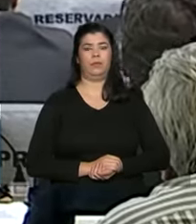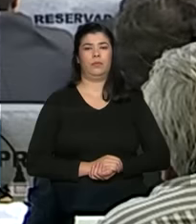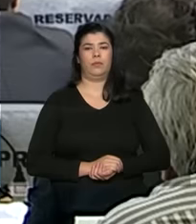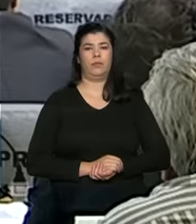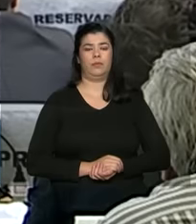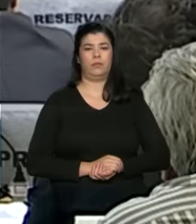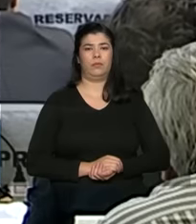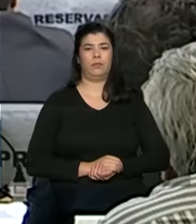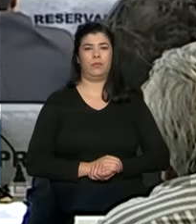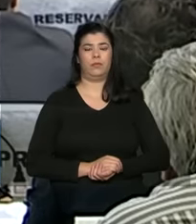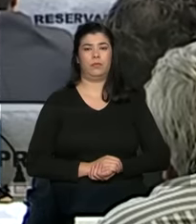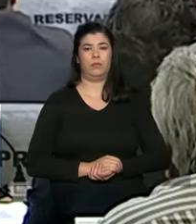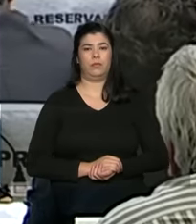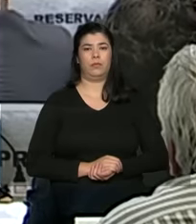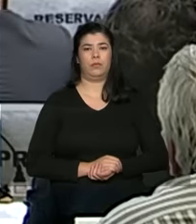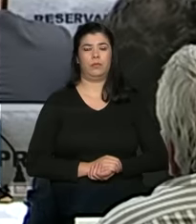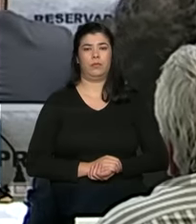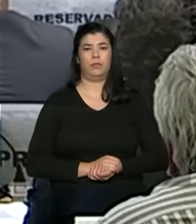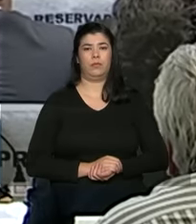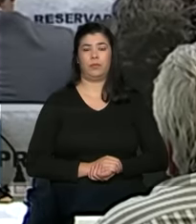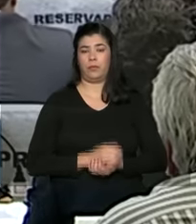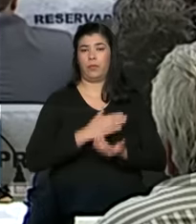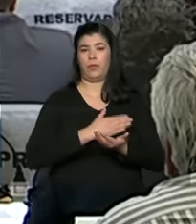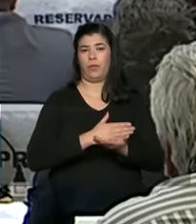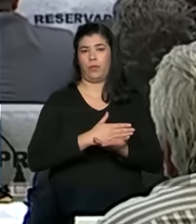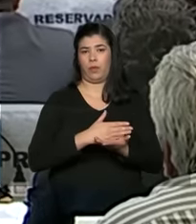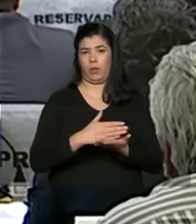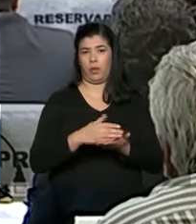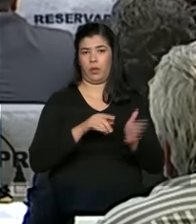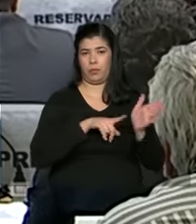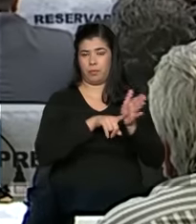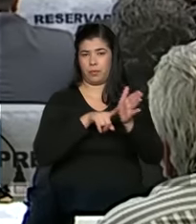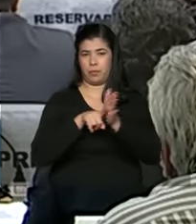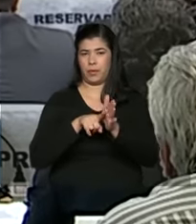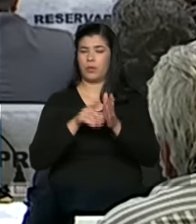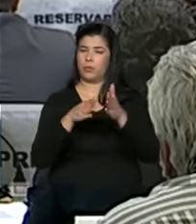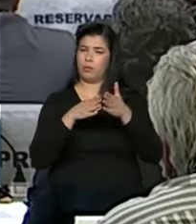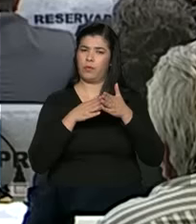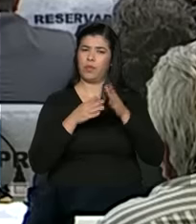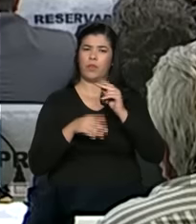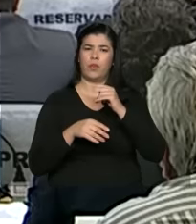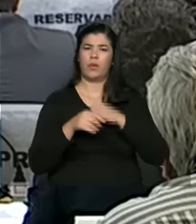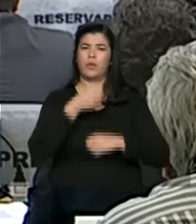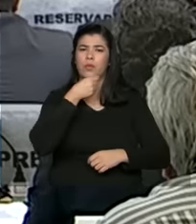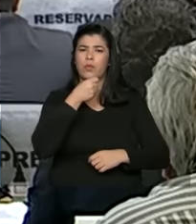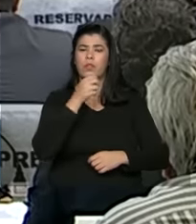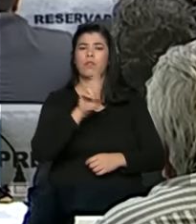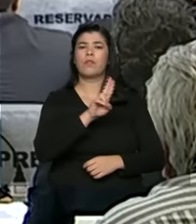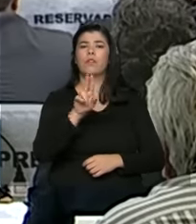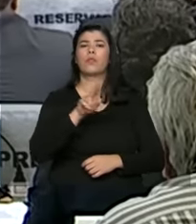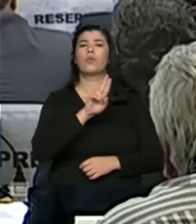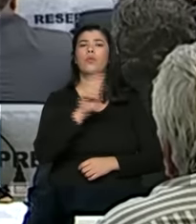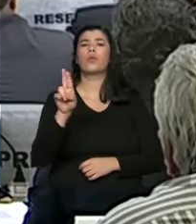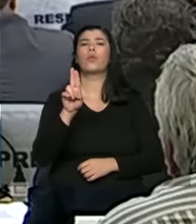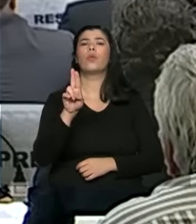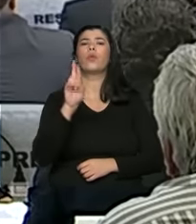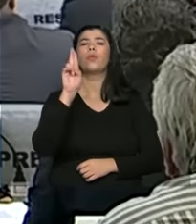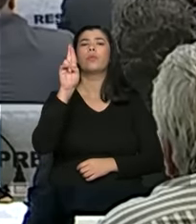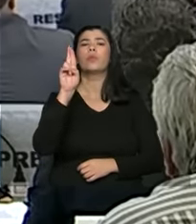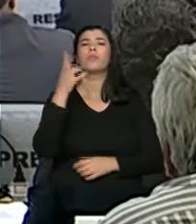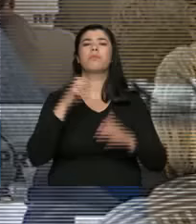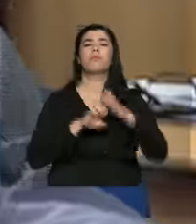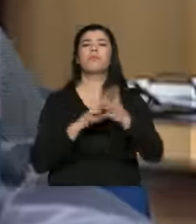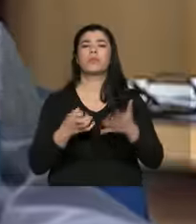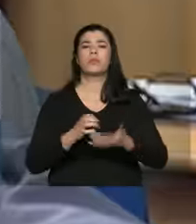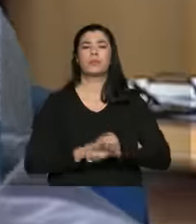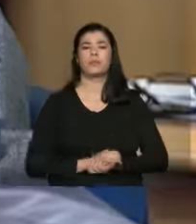e vamos abrir paraa pergunta se e só pediria pro jornalista se identificar e nome e veículo